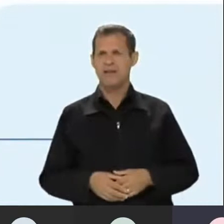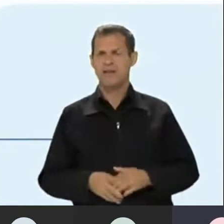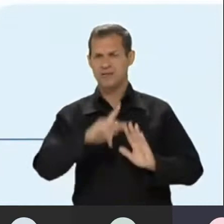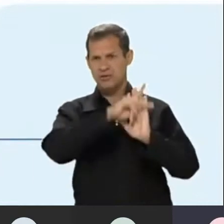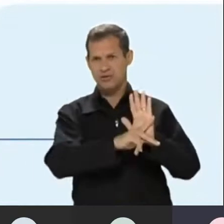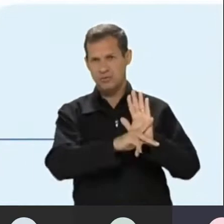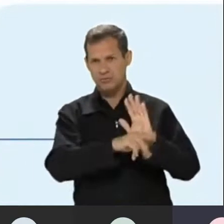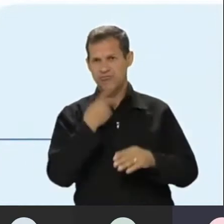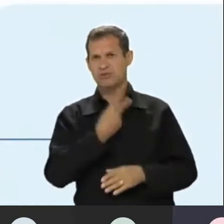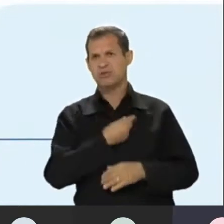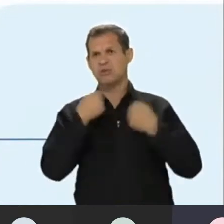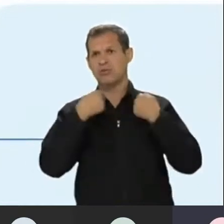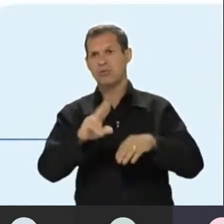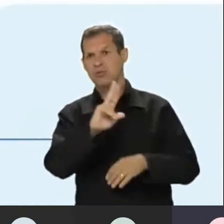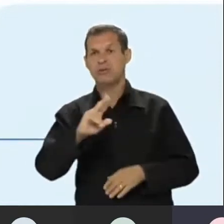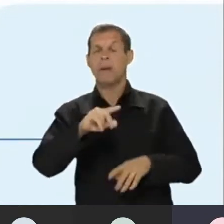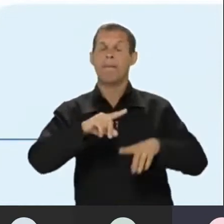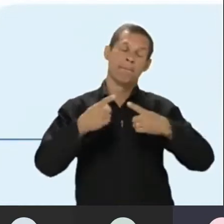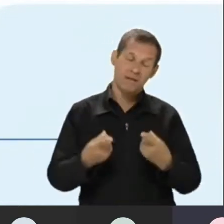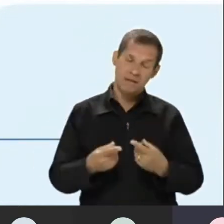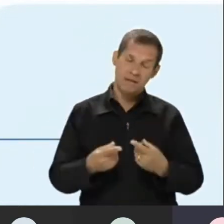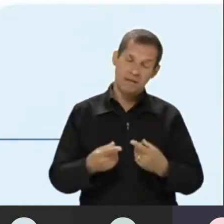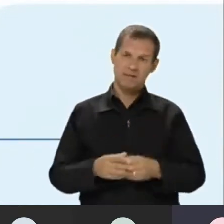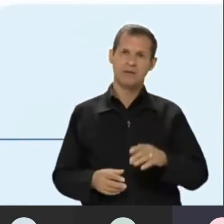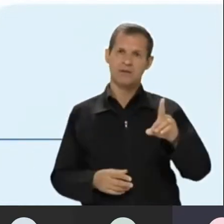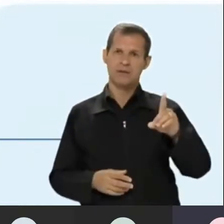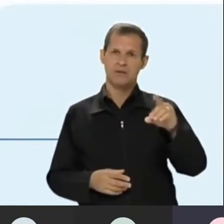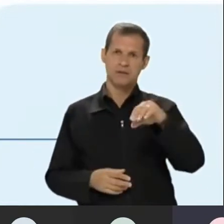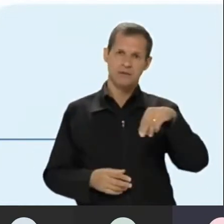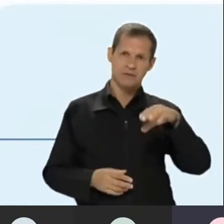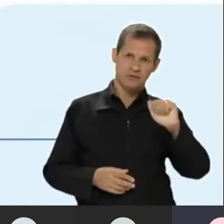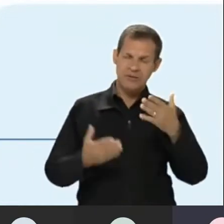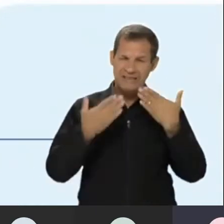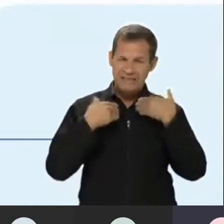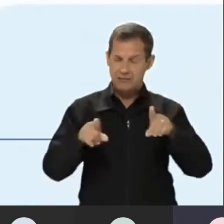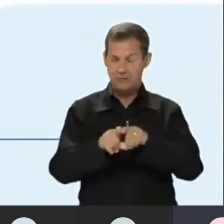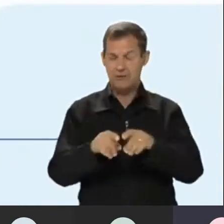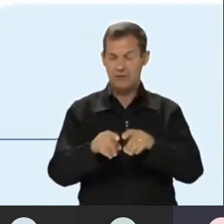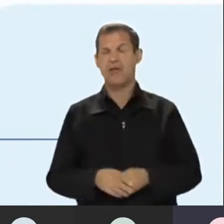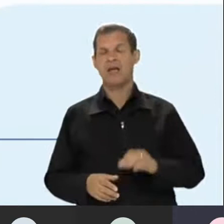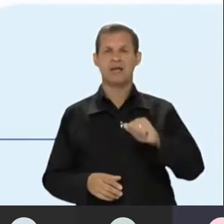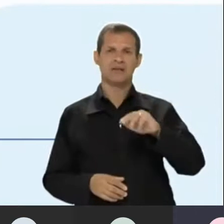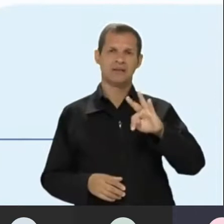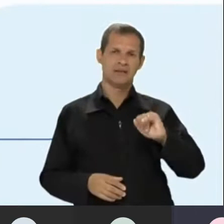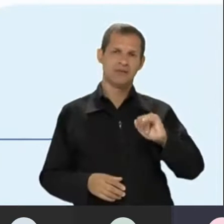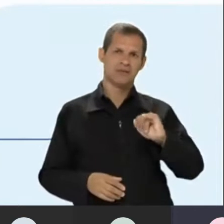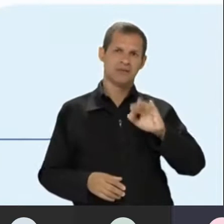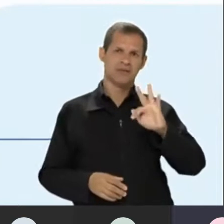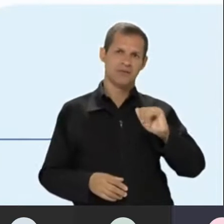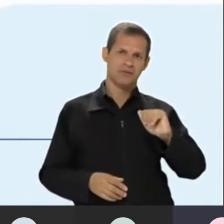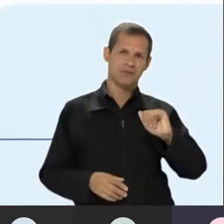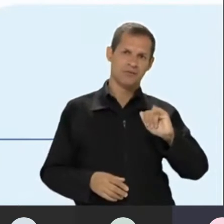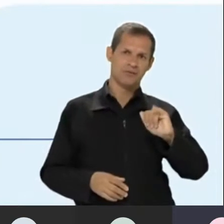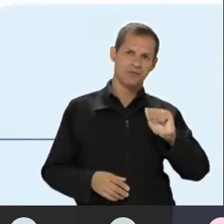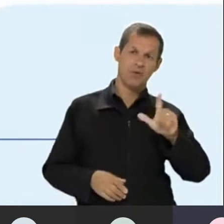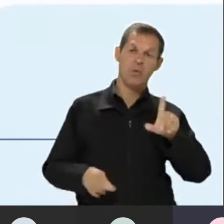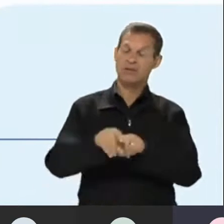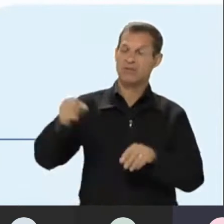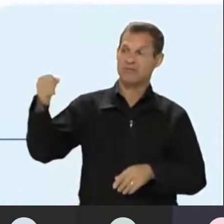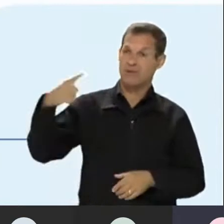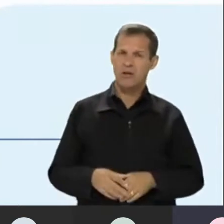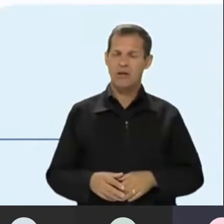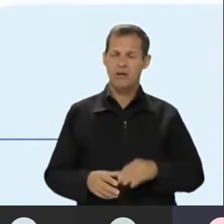partes projetuais que a gente vai precisar utilizar, tá? Então, zona de aquecimento, que seria aqui artificial ou solar,